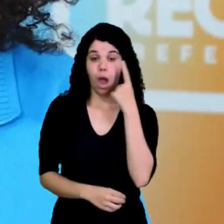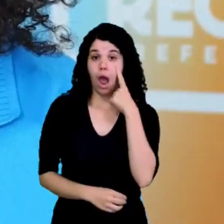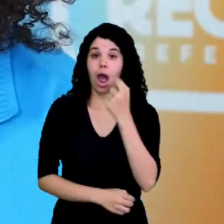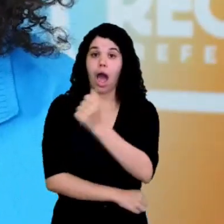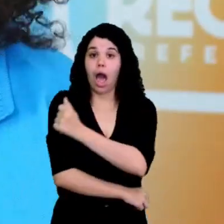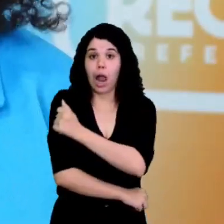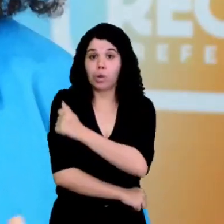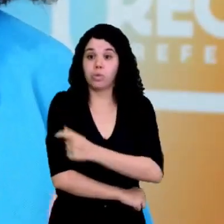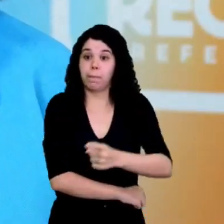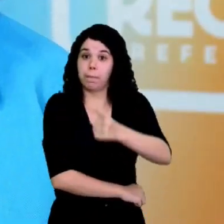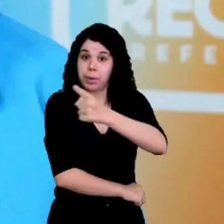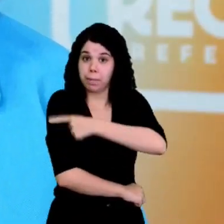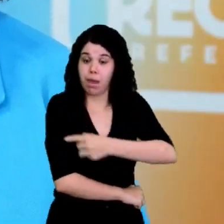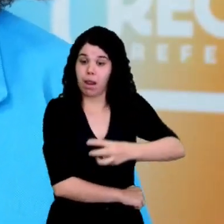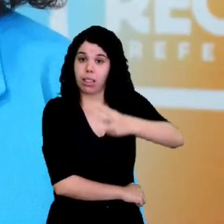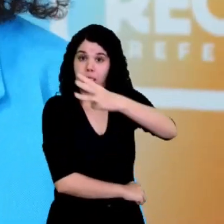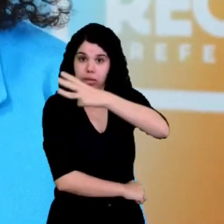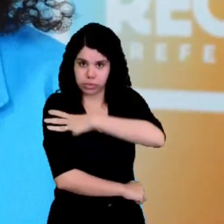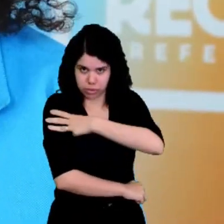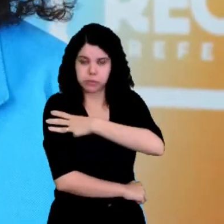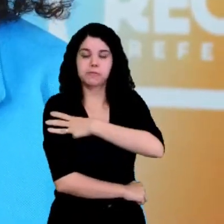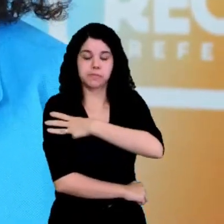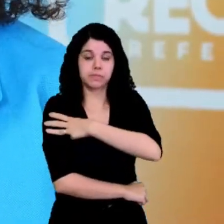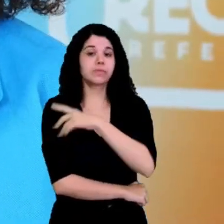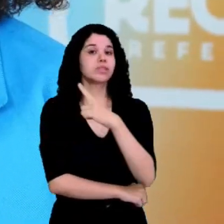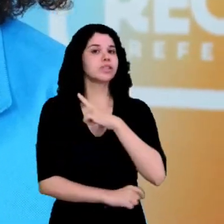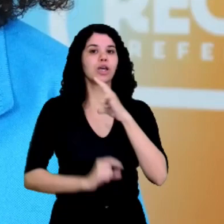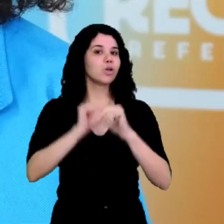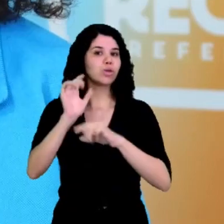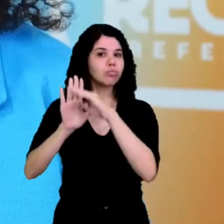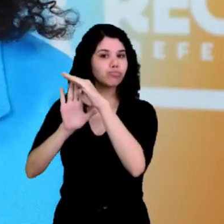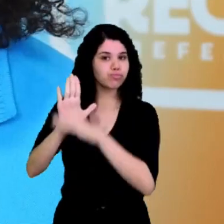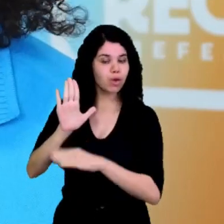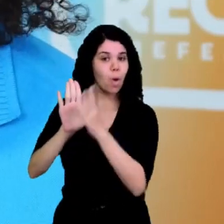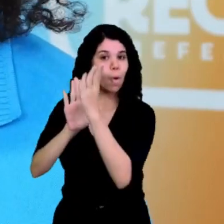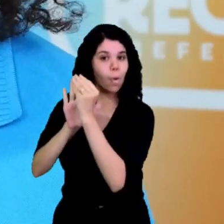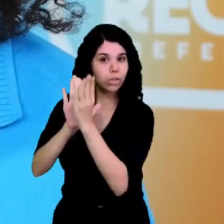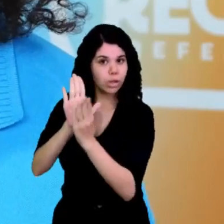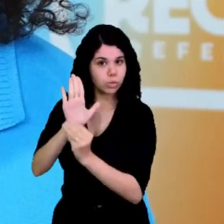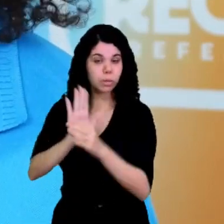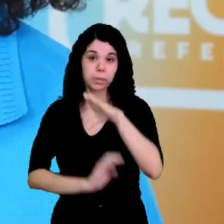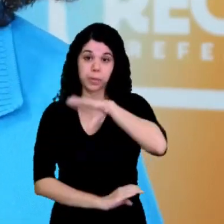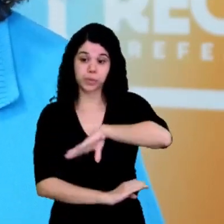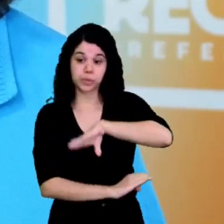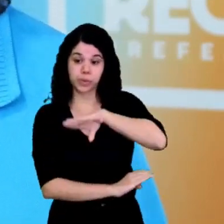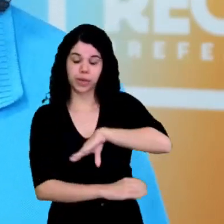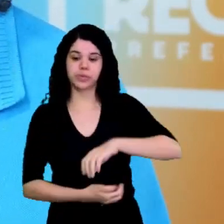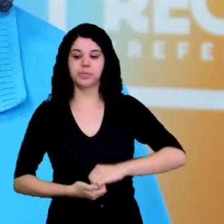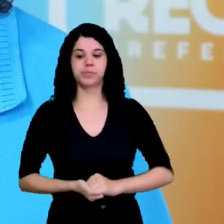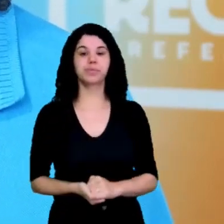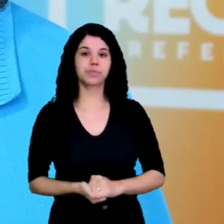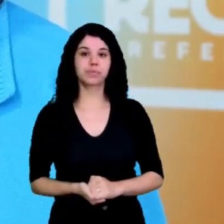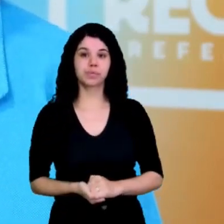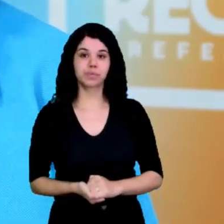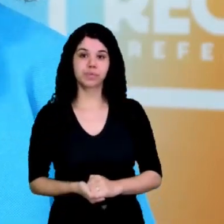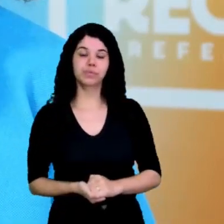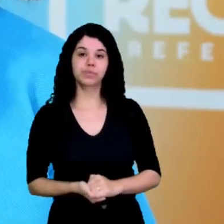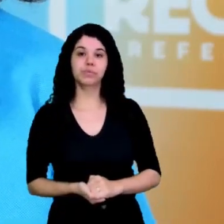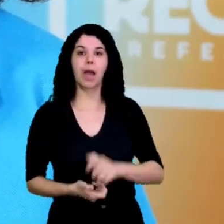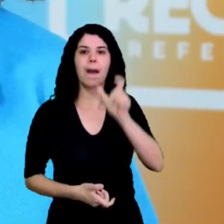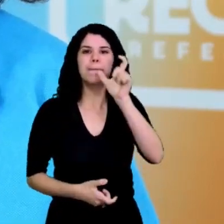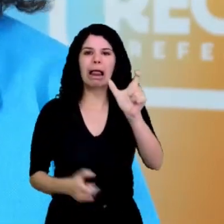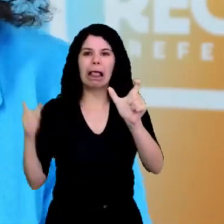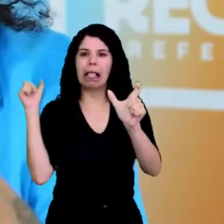do primeiro ao terceiro ano, teremos os seguintes conteúdos em língua portuguesa: Travando a língua com